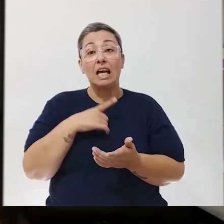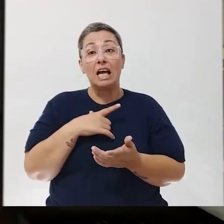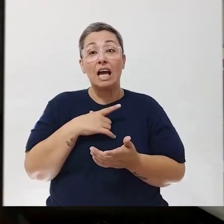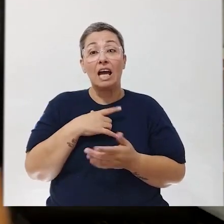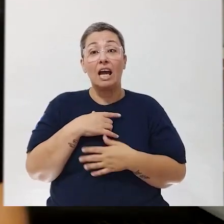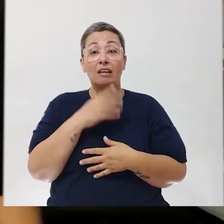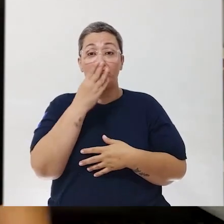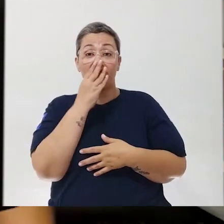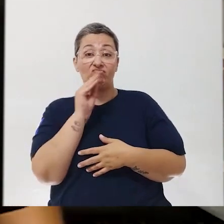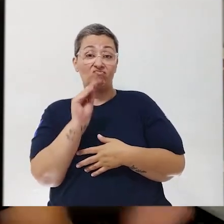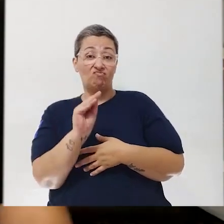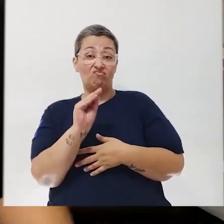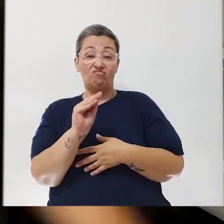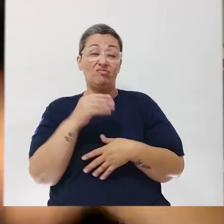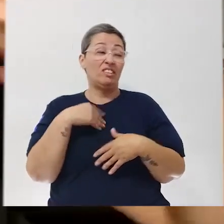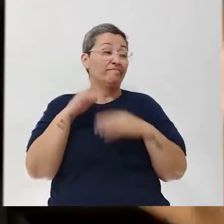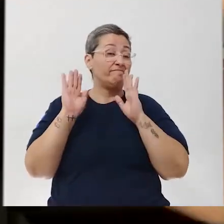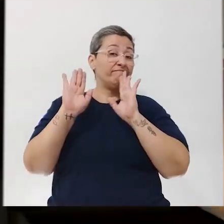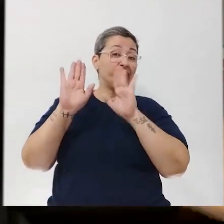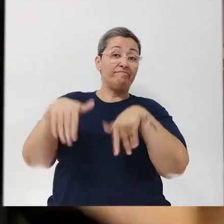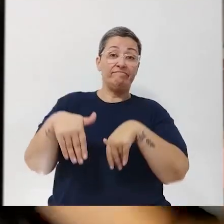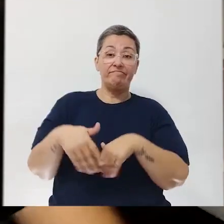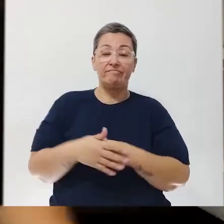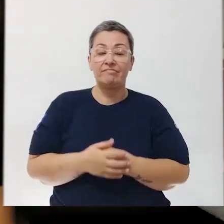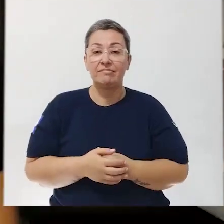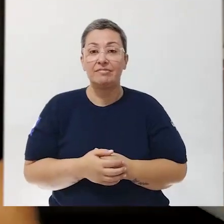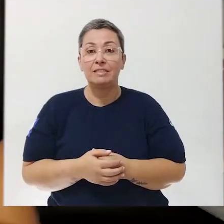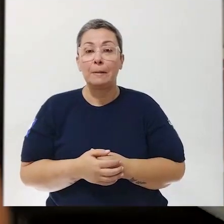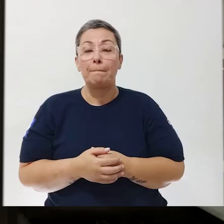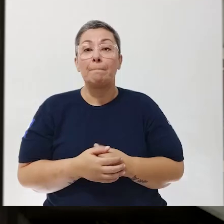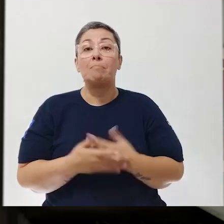Não dar atenção, não é verdade? Ignorar, deixar pra lá.